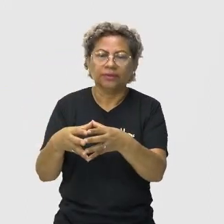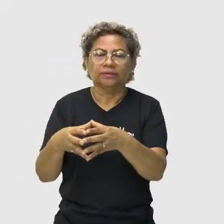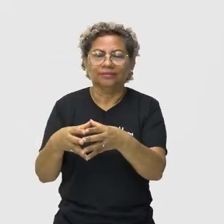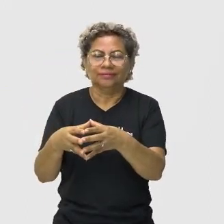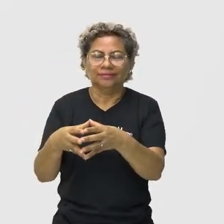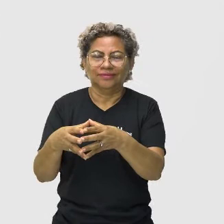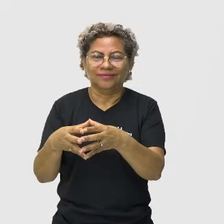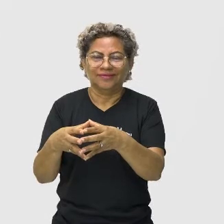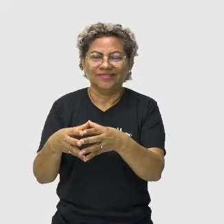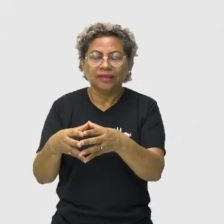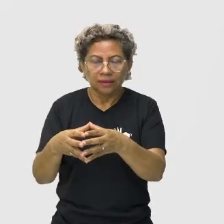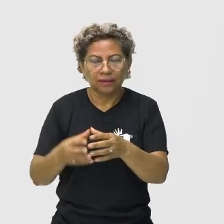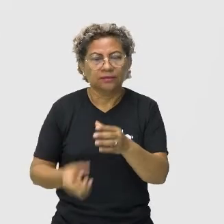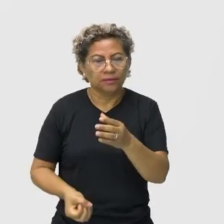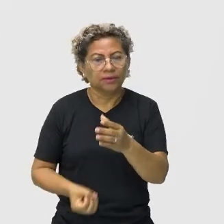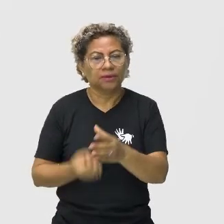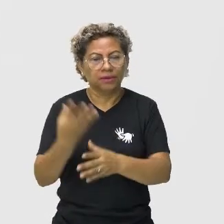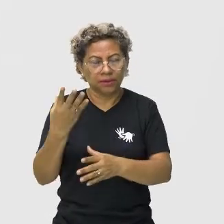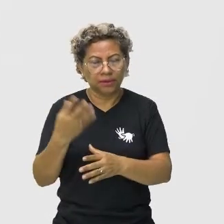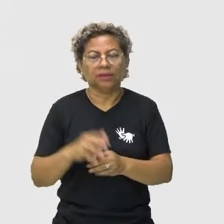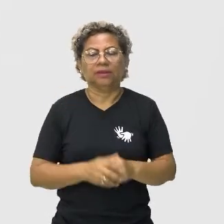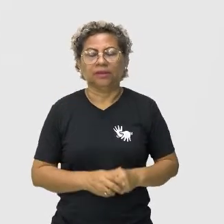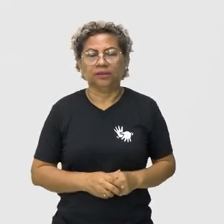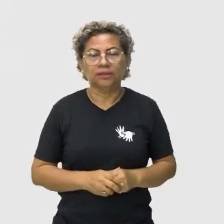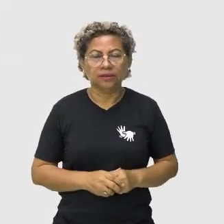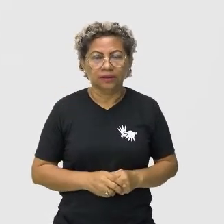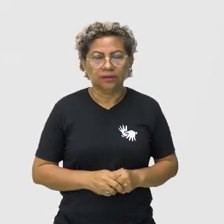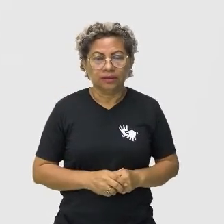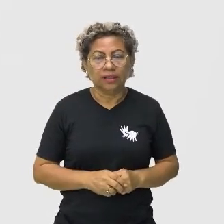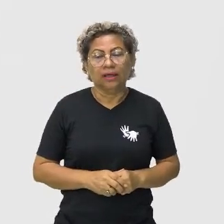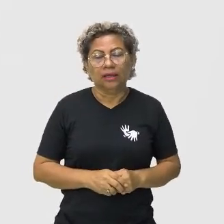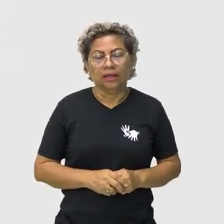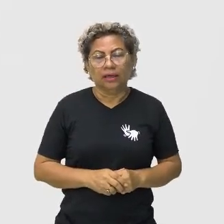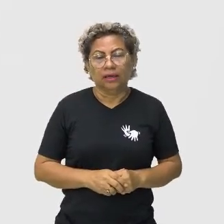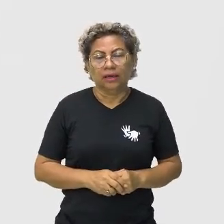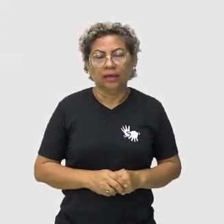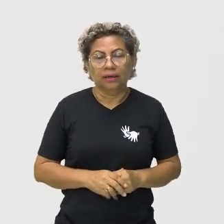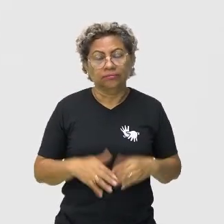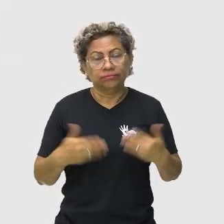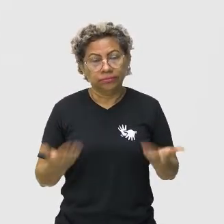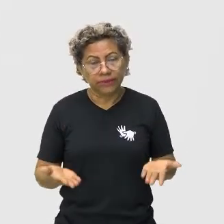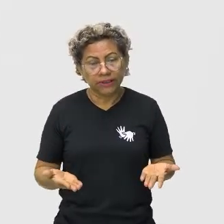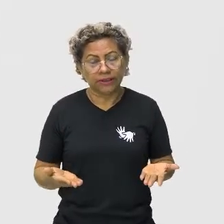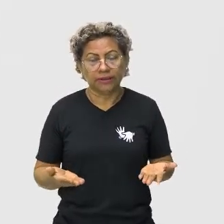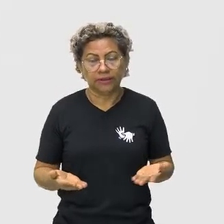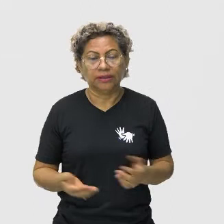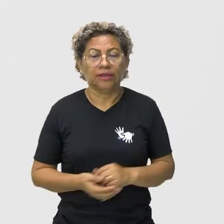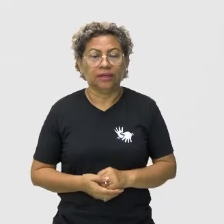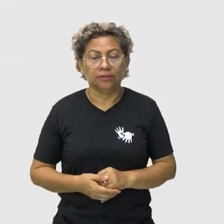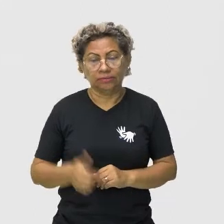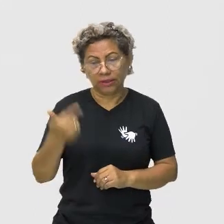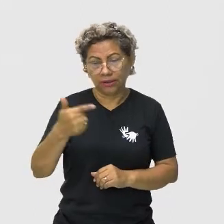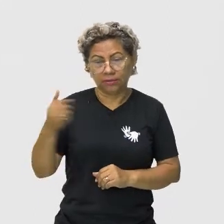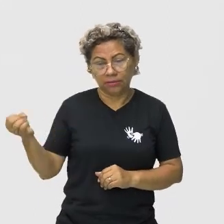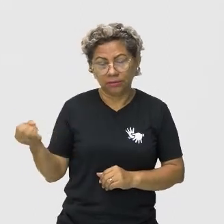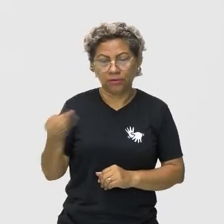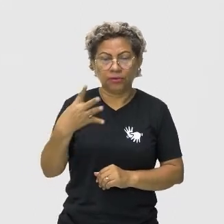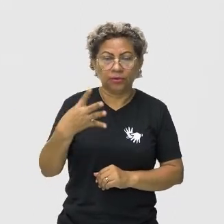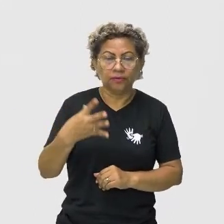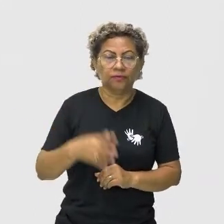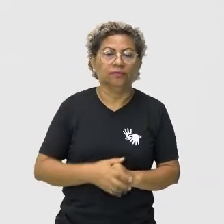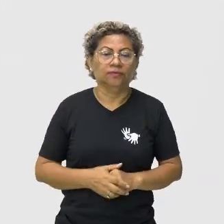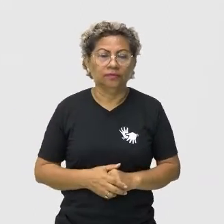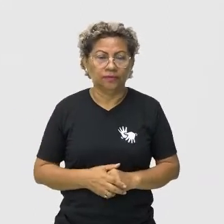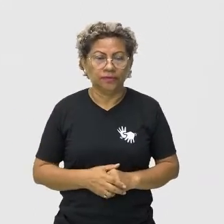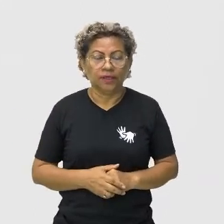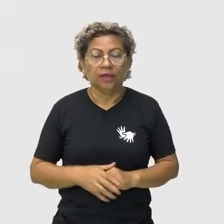Comunidade Econômica Europeia, tá? Então, do Benelux acabou surgindo o quê? A Comunidade